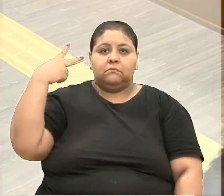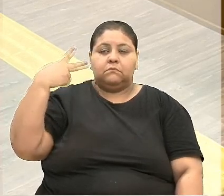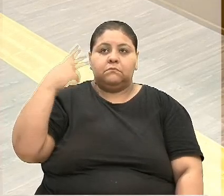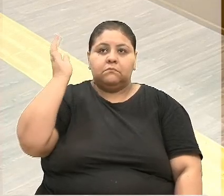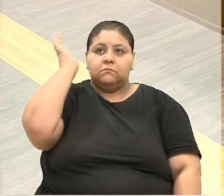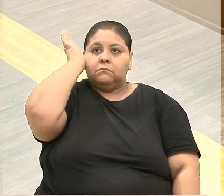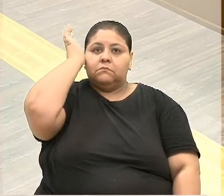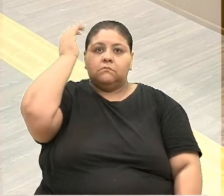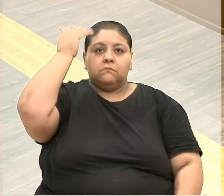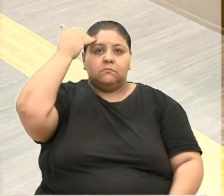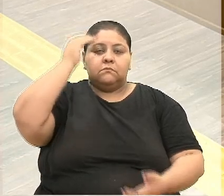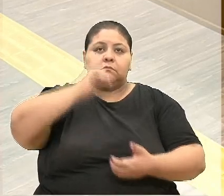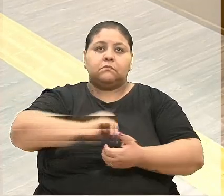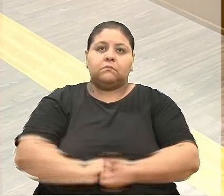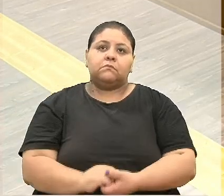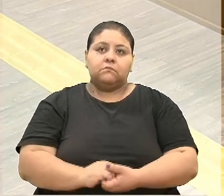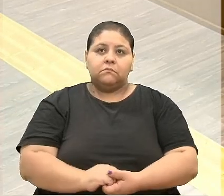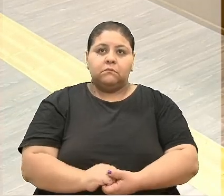Gremel-Maier.